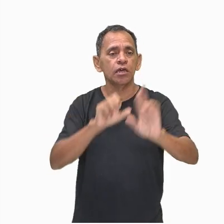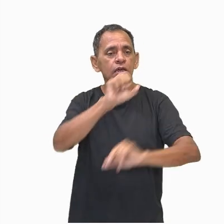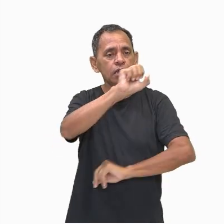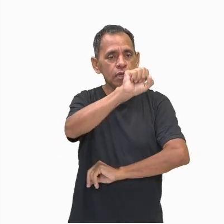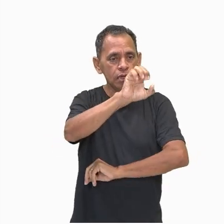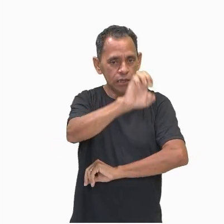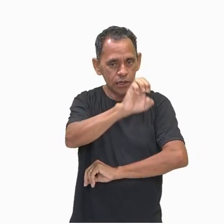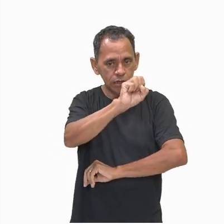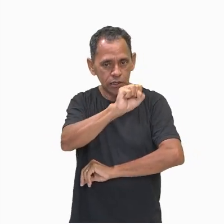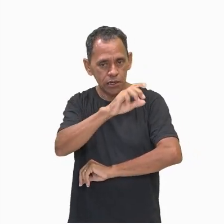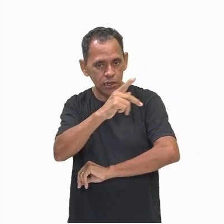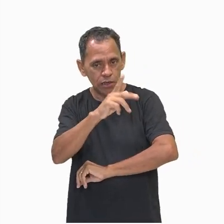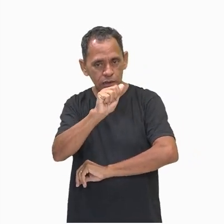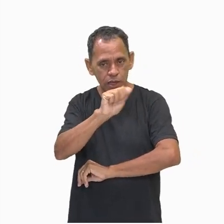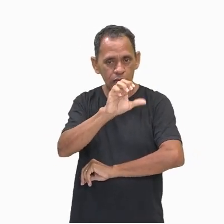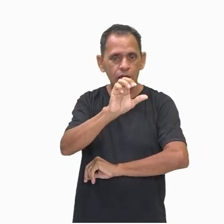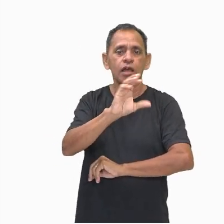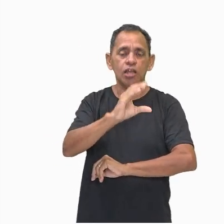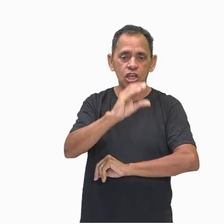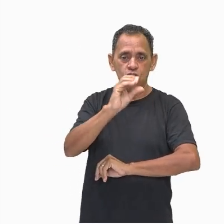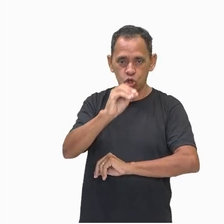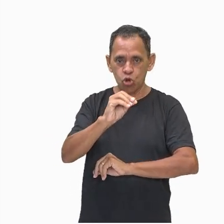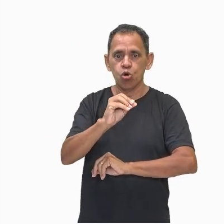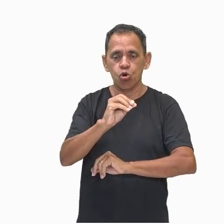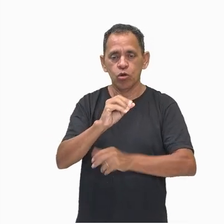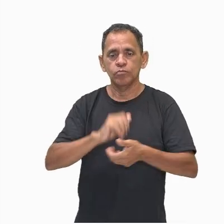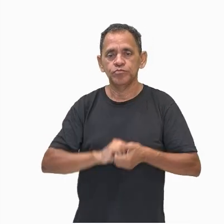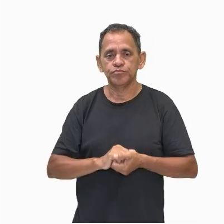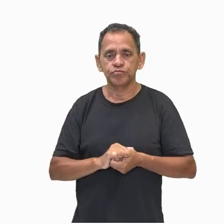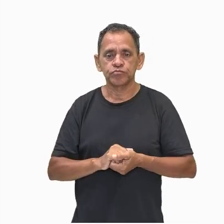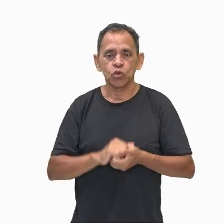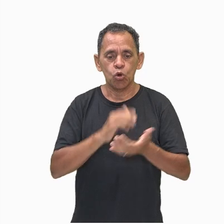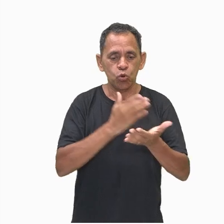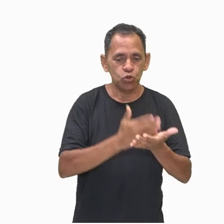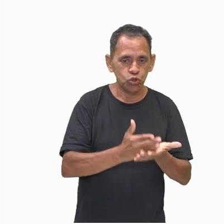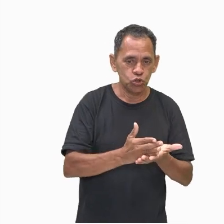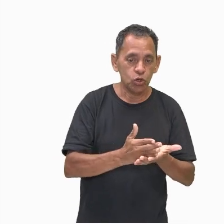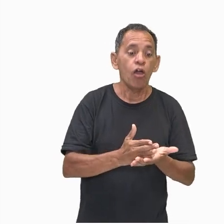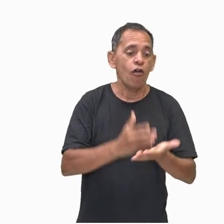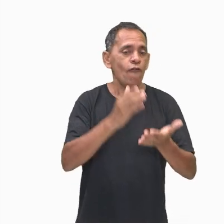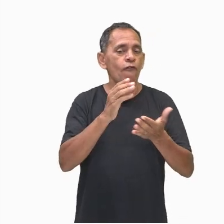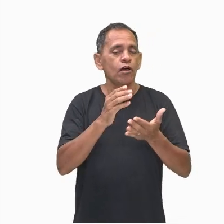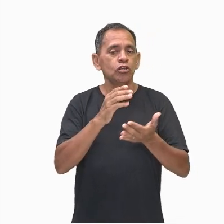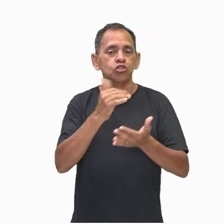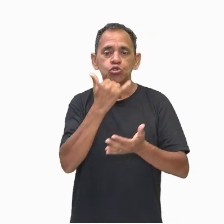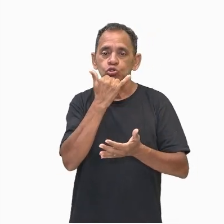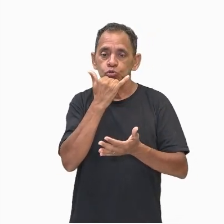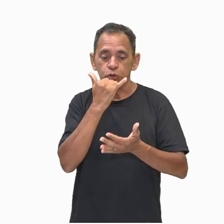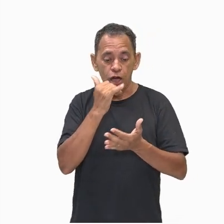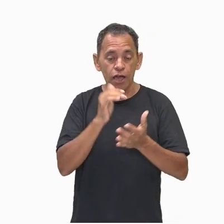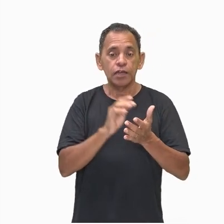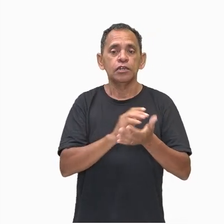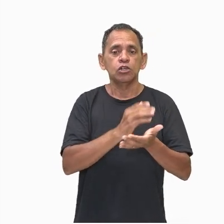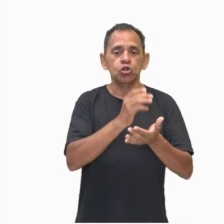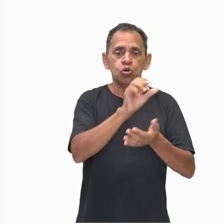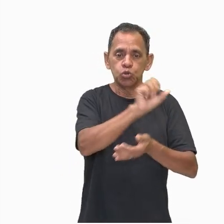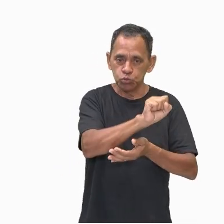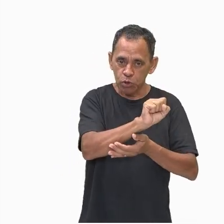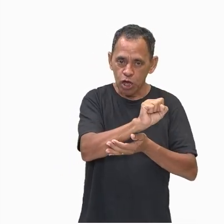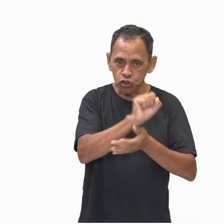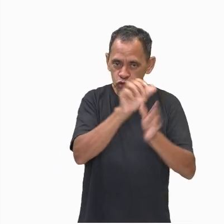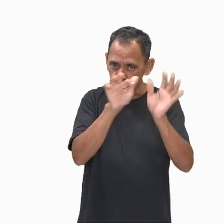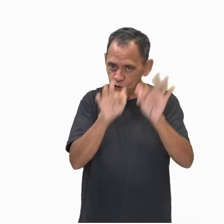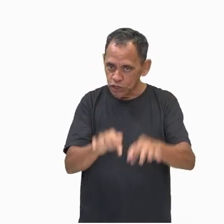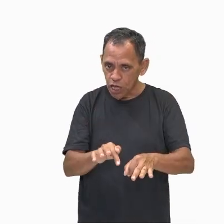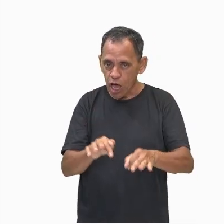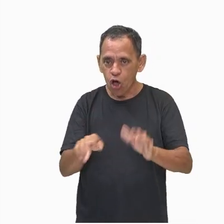final menos o espaço Inicial nesse caso aí dessa imagem nós teríamos dois momentos